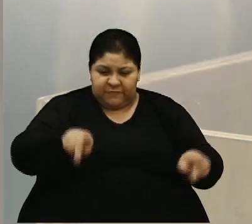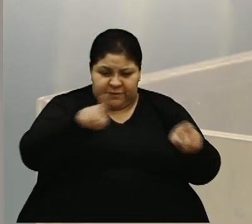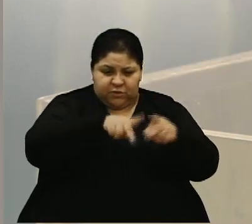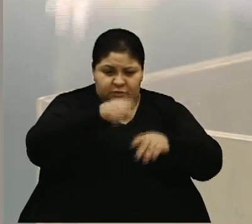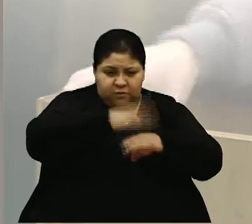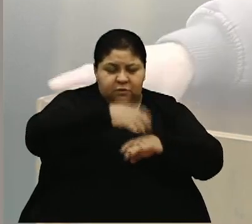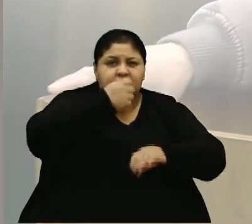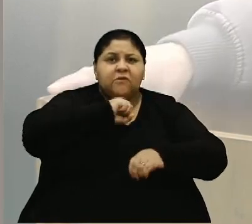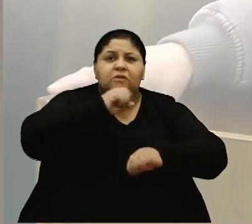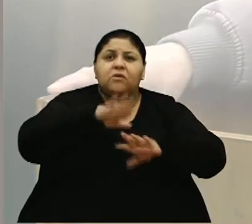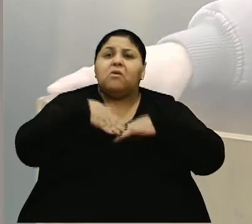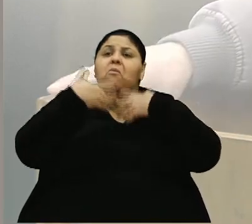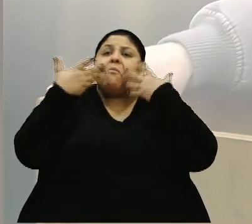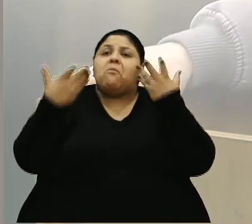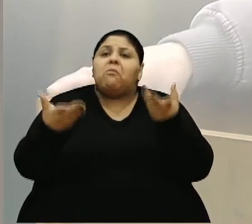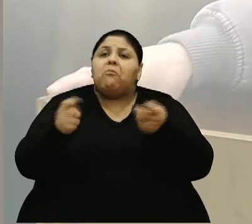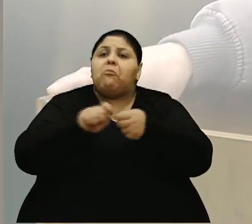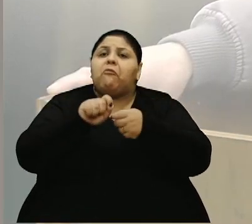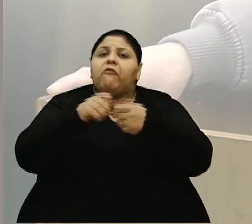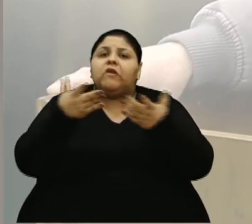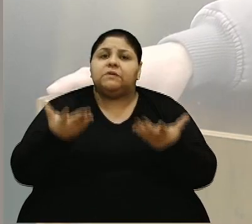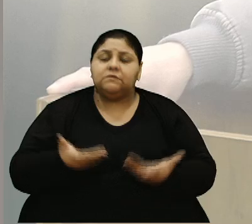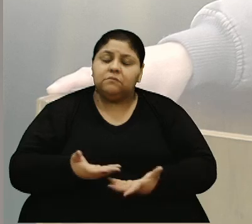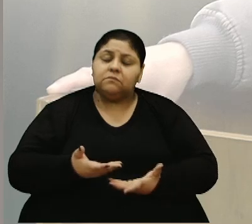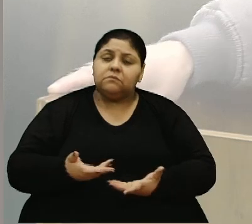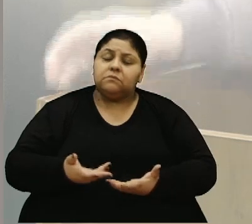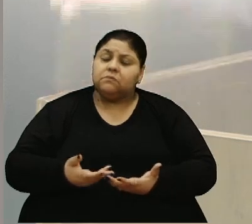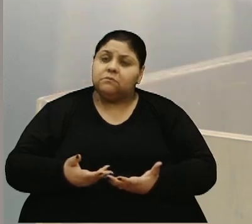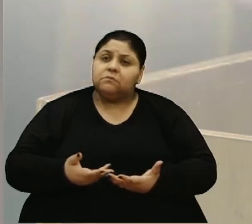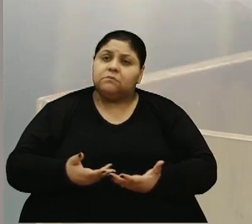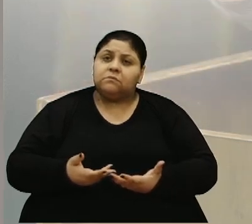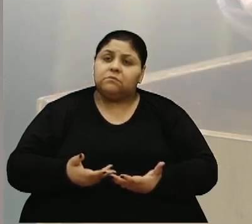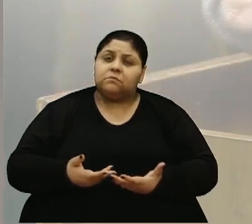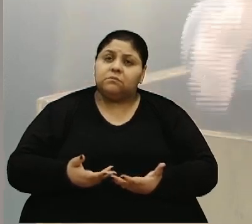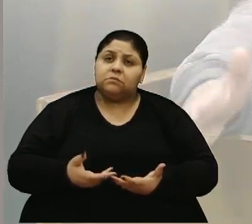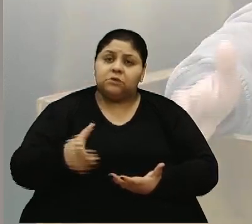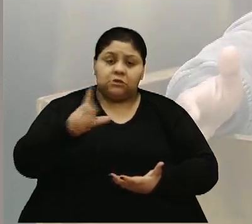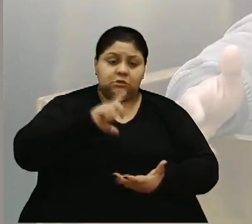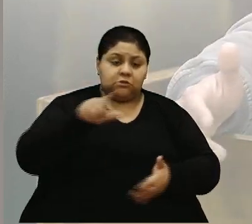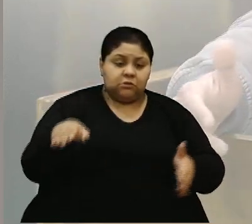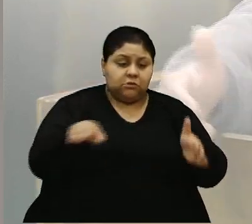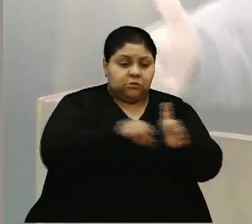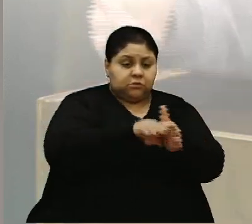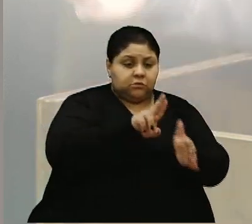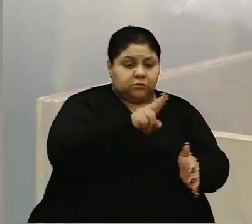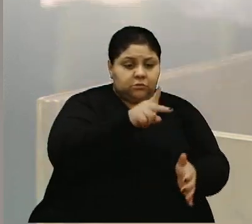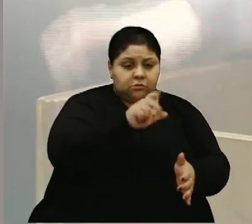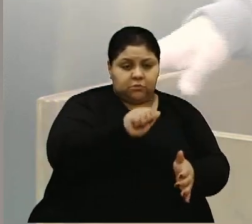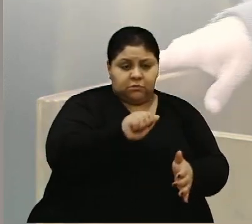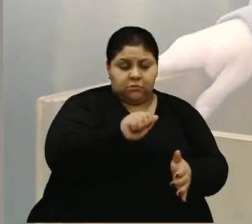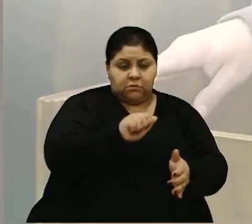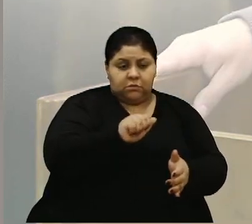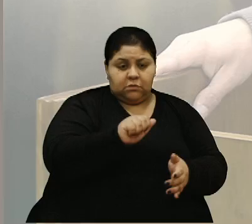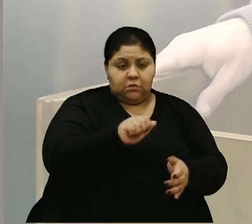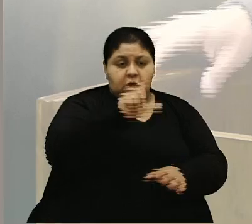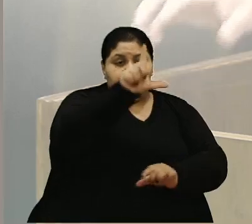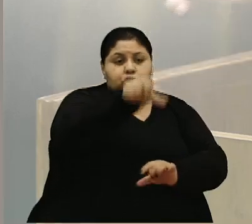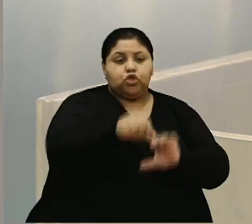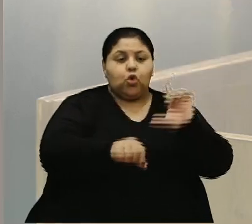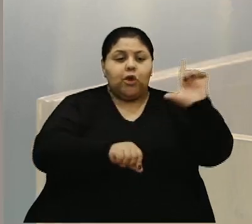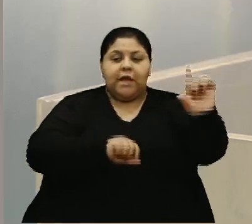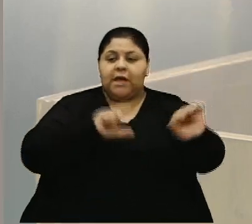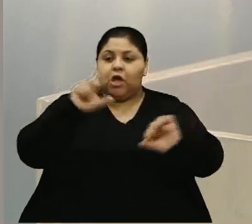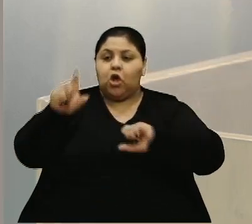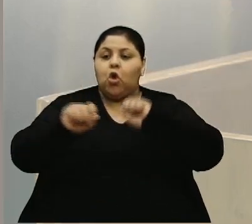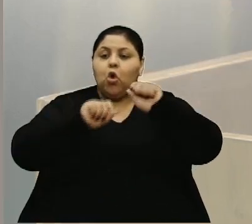Onde que nós vamos parar nesse ponto? Tu vai ter que chegar na UPA e praticamente fazer uma seleção. Qual que é o